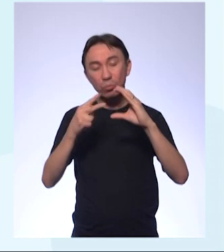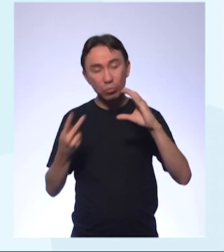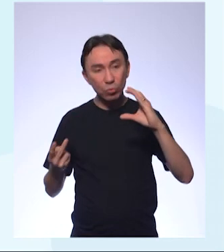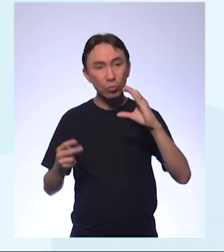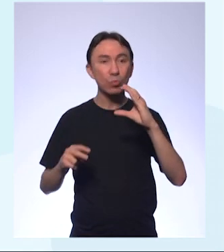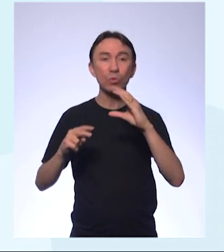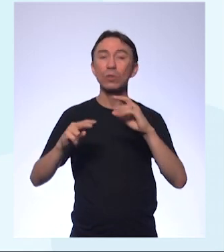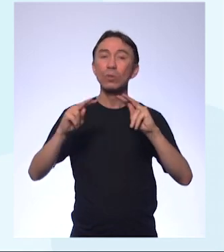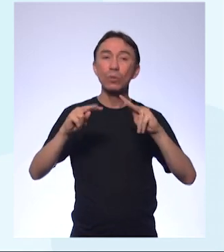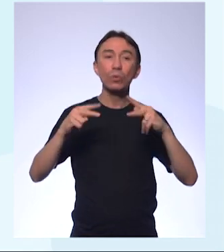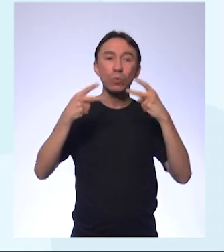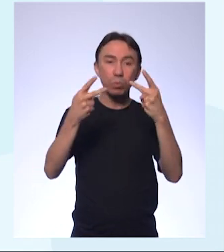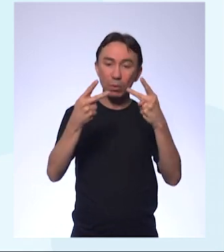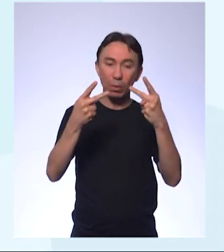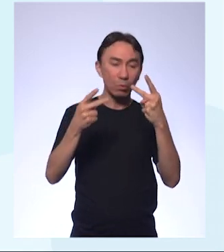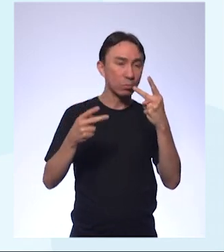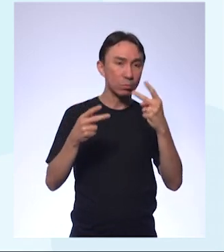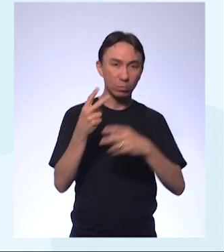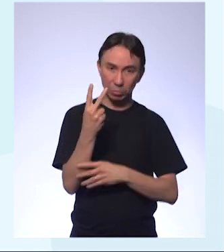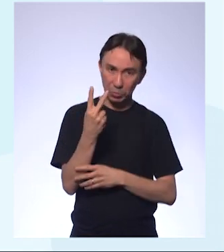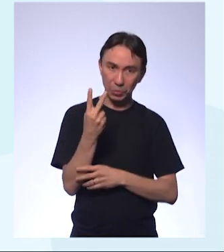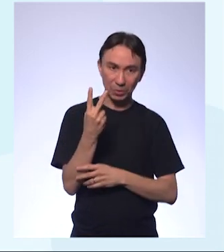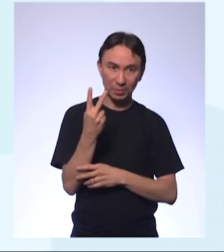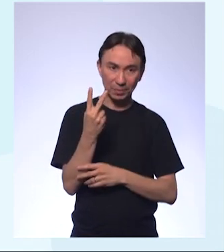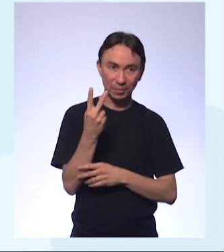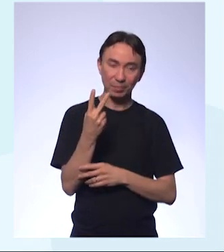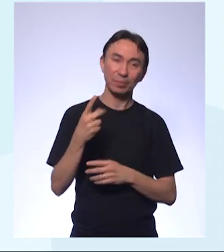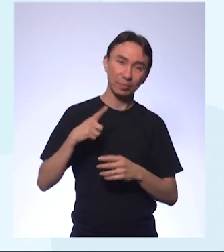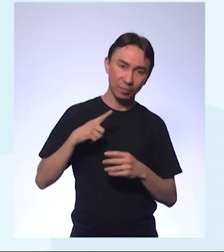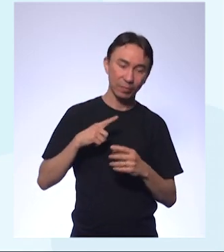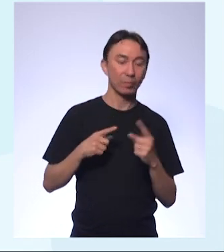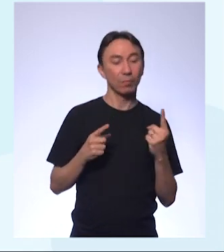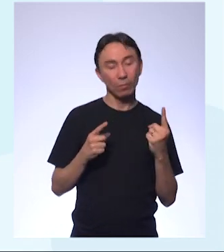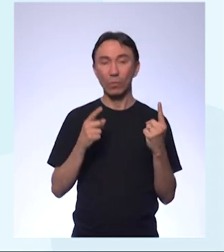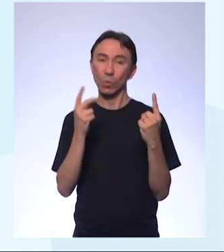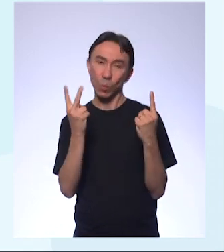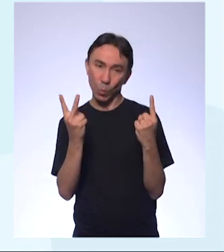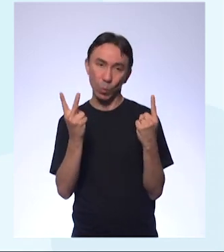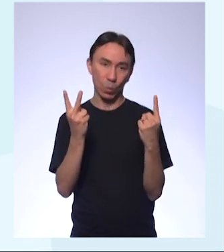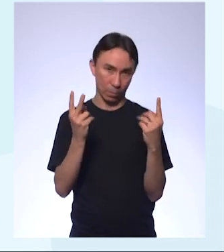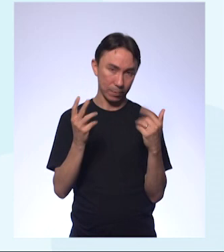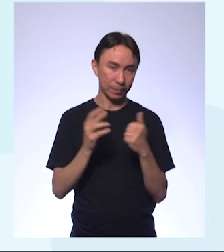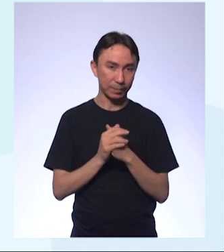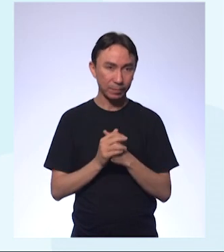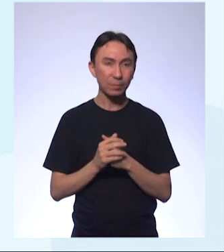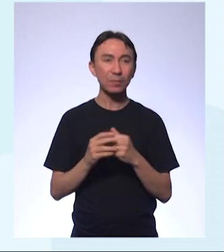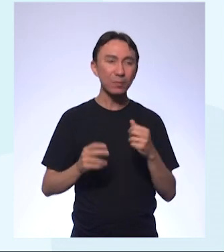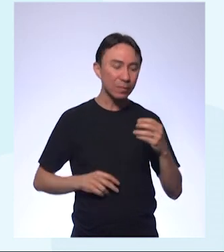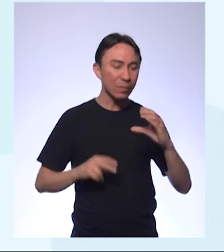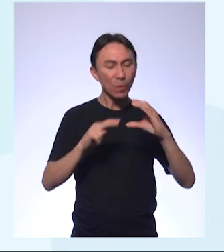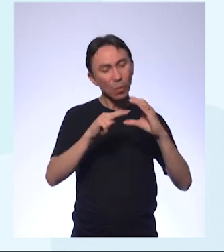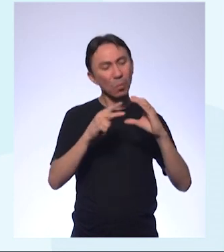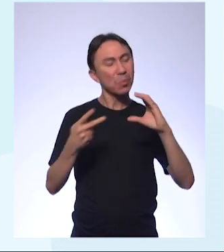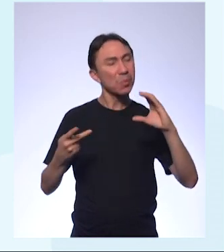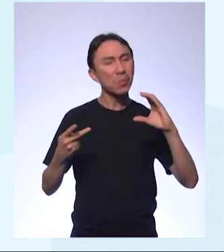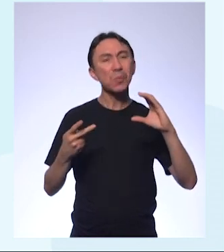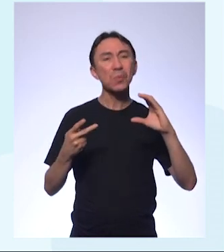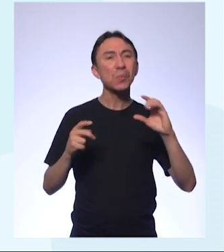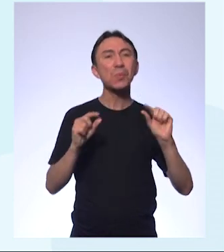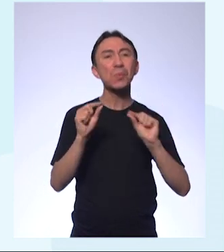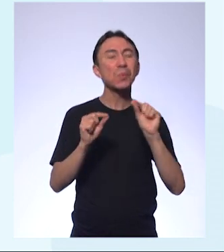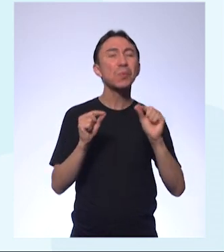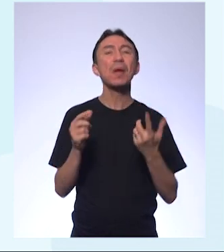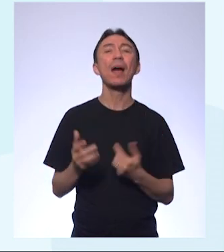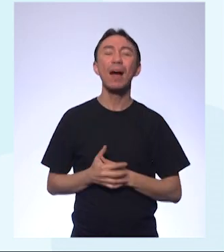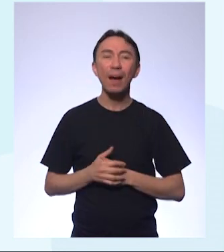duplicado, tá? Então, a gente tem aí duas situações. Quando a gente fala em cromossomo, o que ele é? Ele é, na